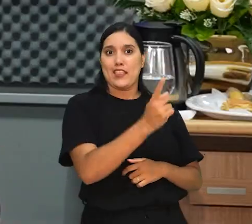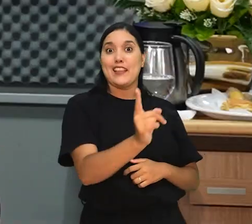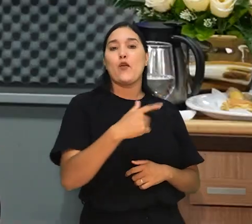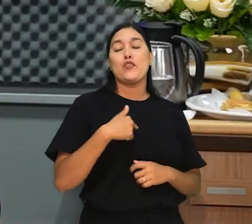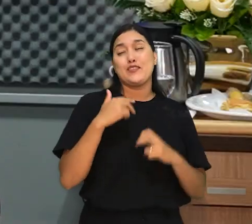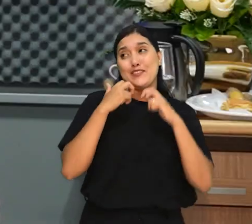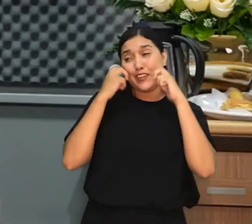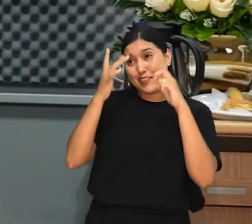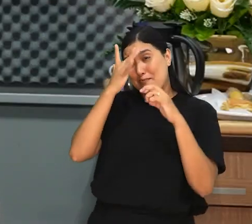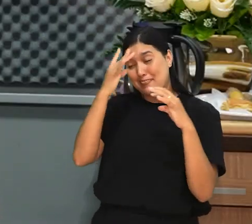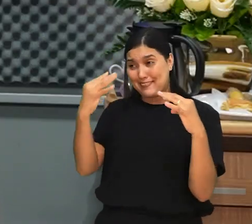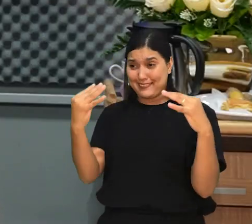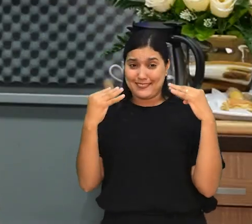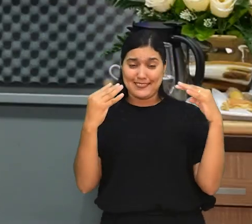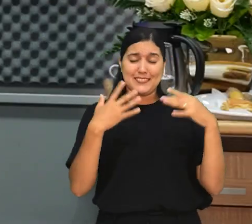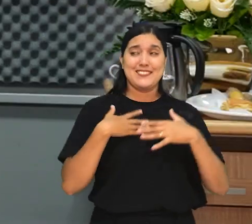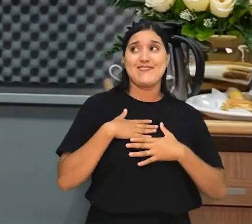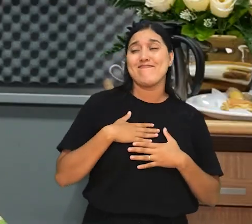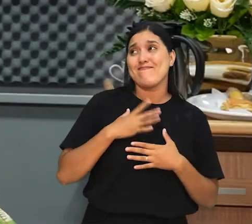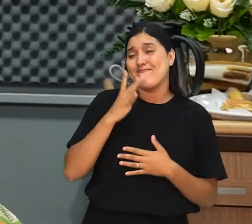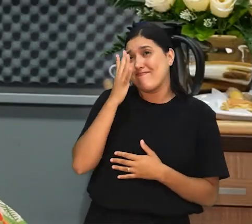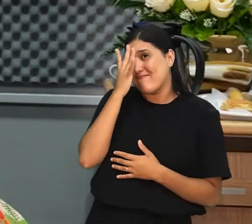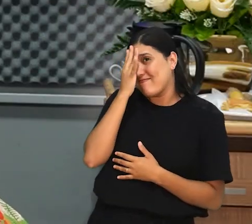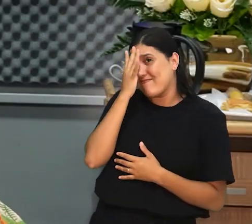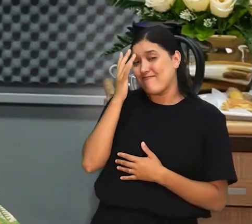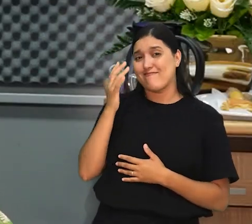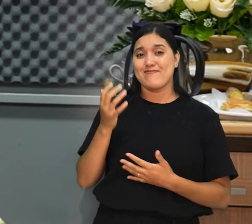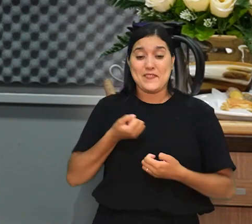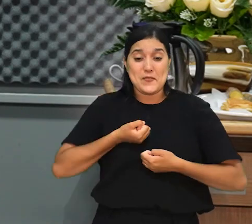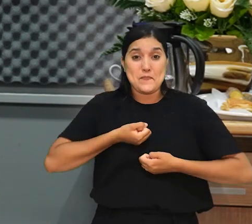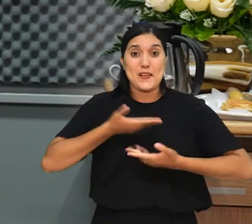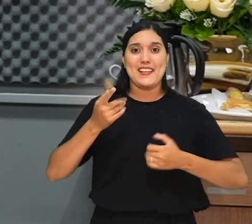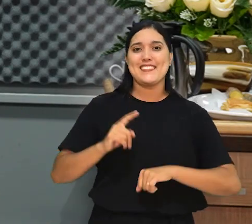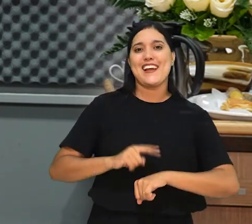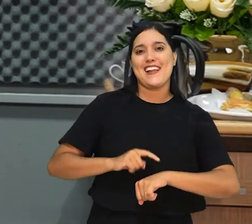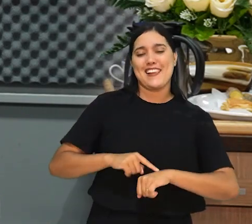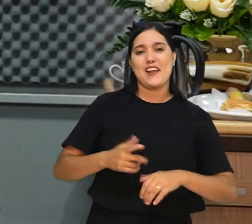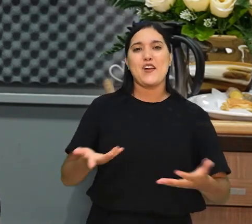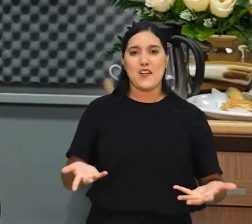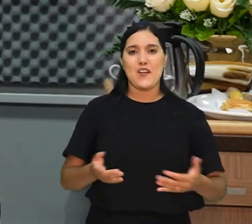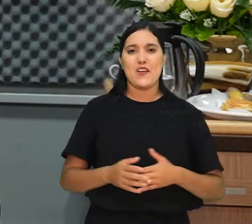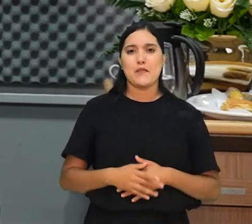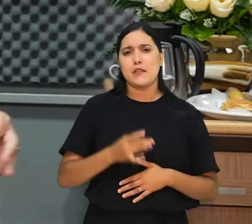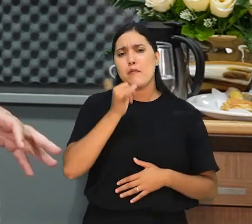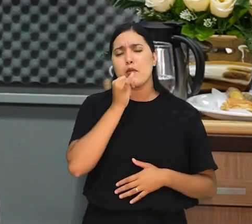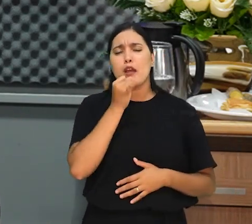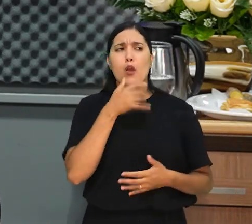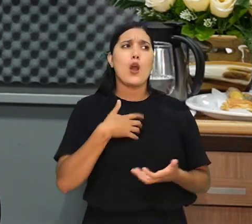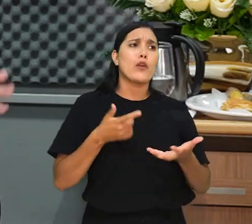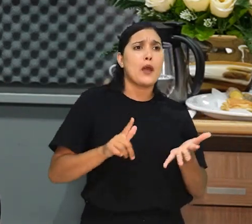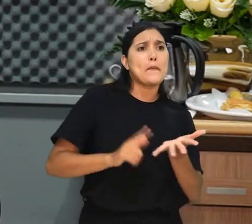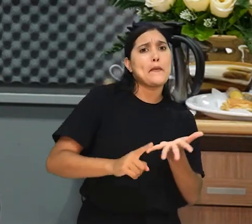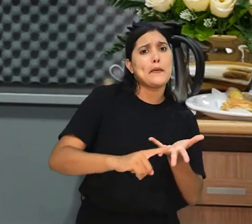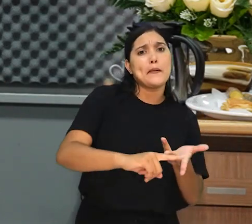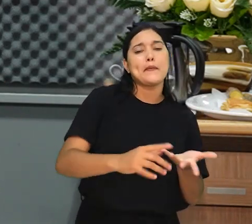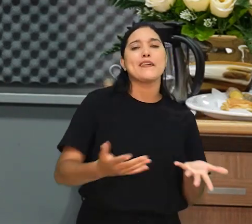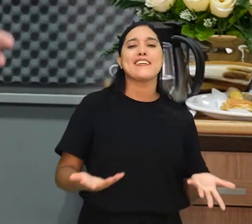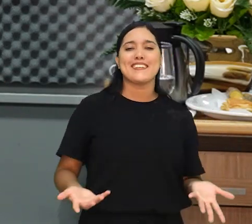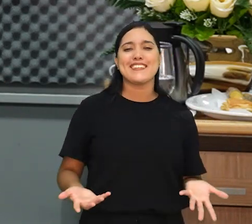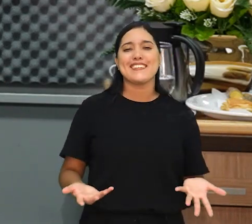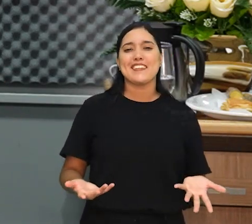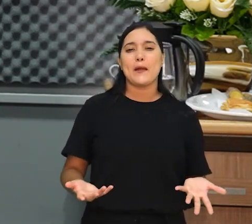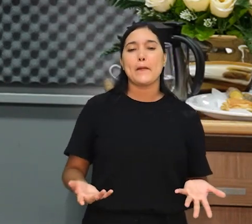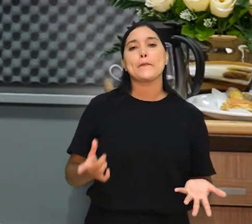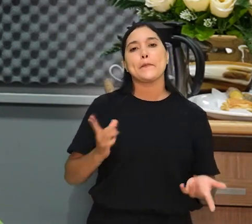dele, mas de vergonha de me expressar ali na hora, né? De eu dizer que eu quero isso, eu quero aquilo. Então, a gente